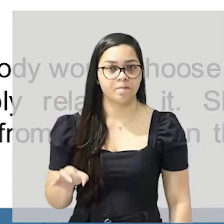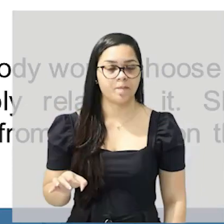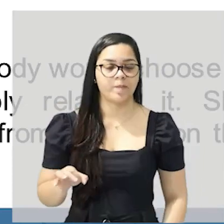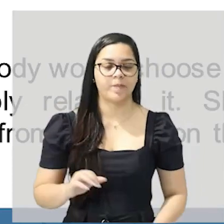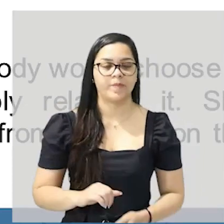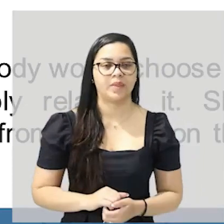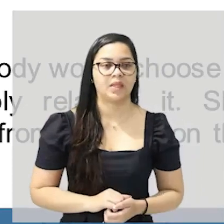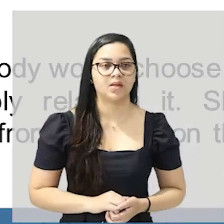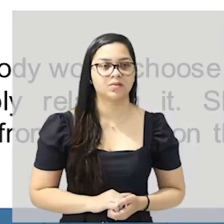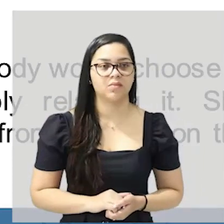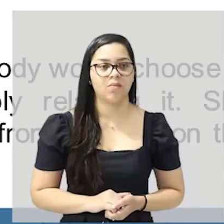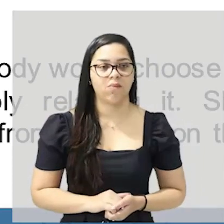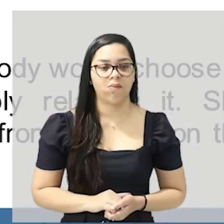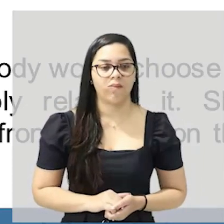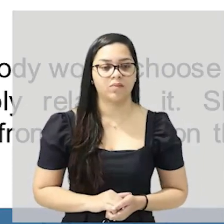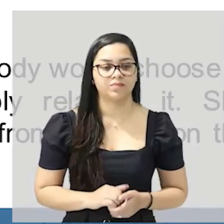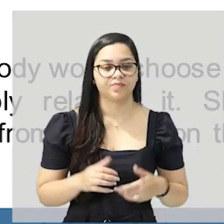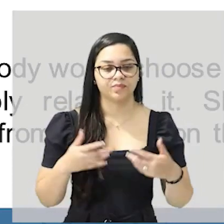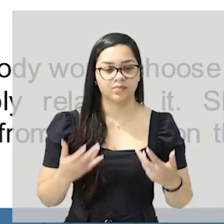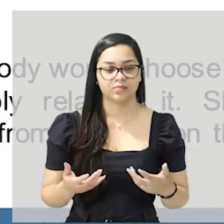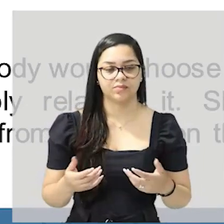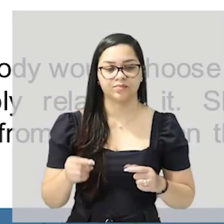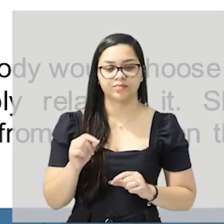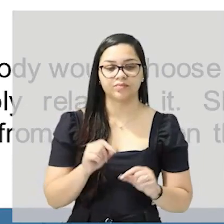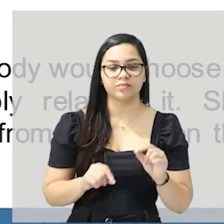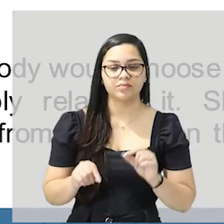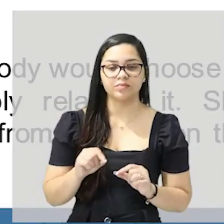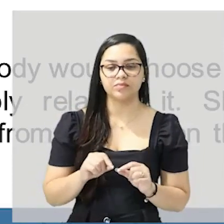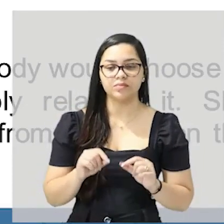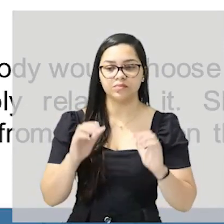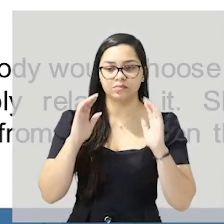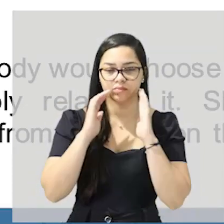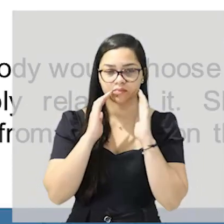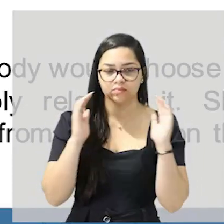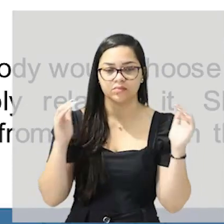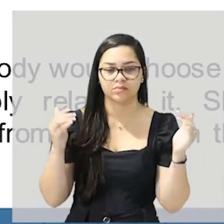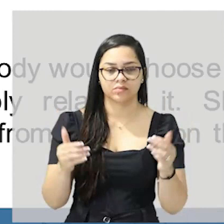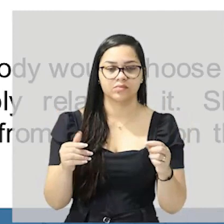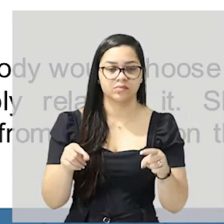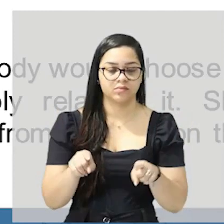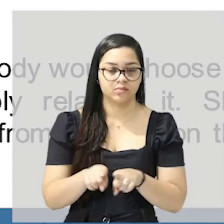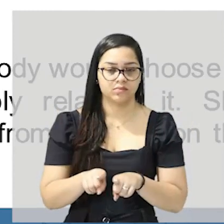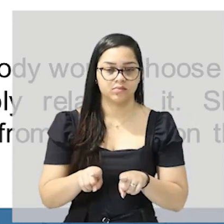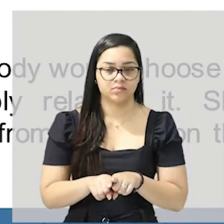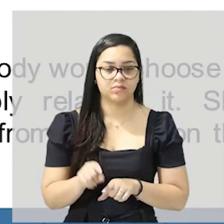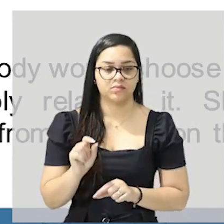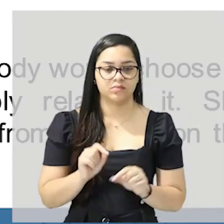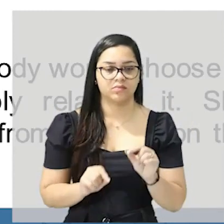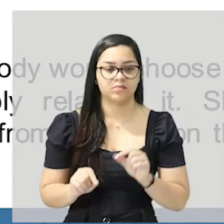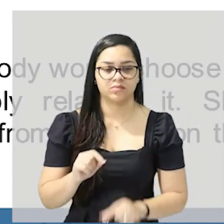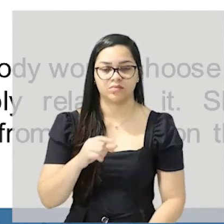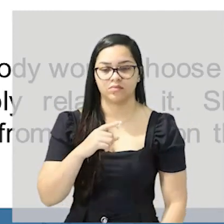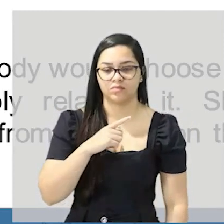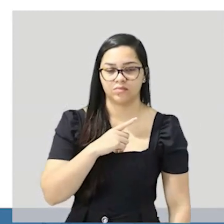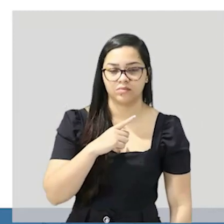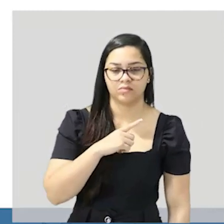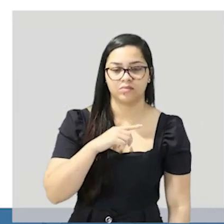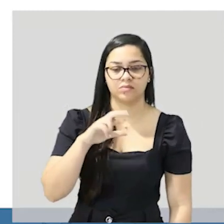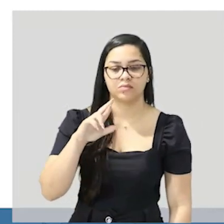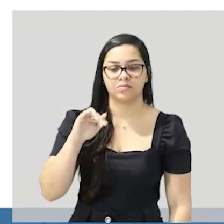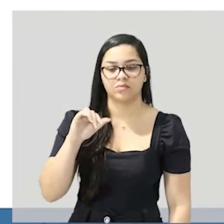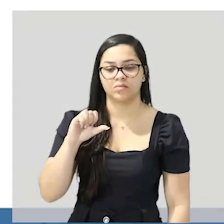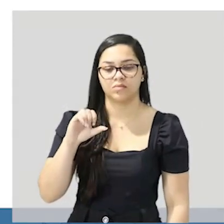deveria fazer. Então, a gente observa que o foco da cliente é essa atitude de